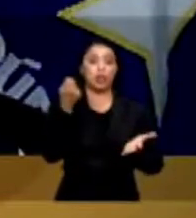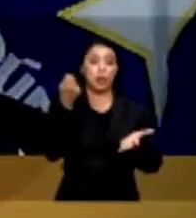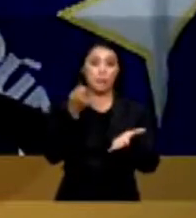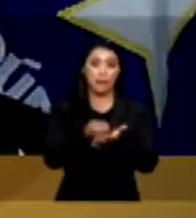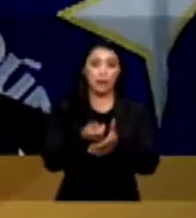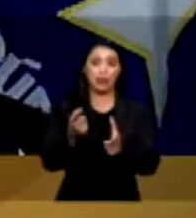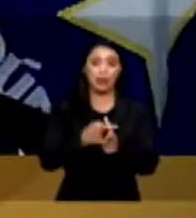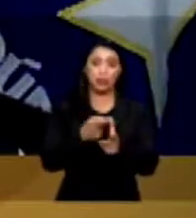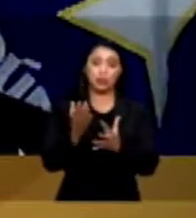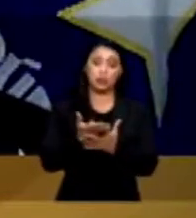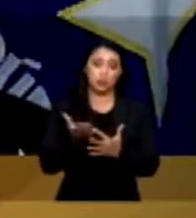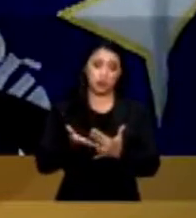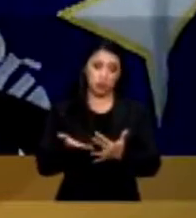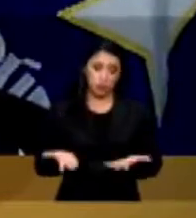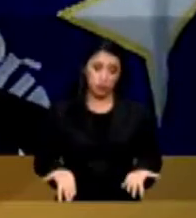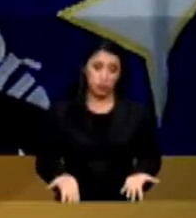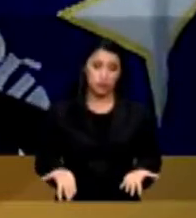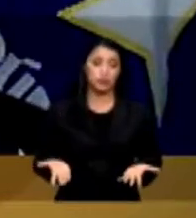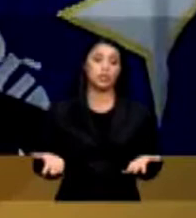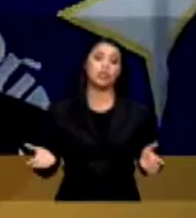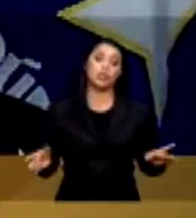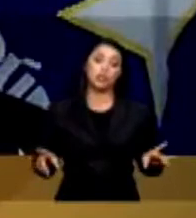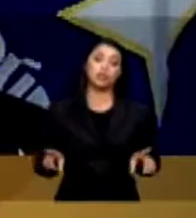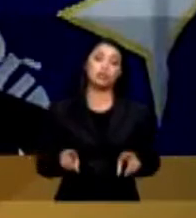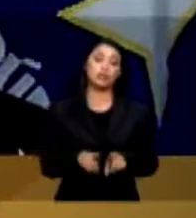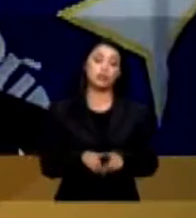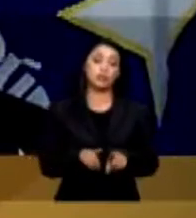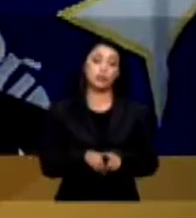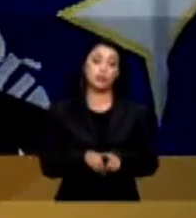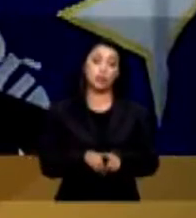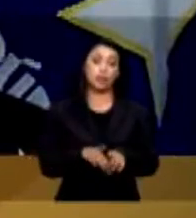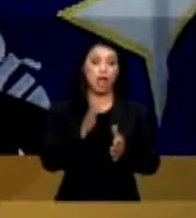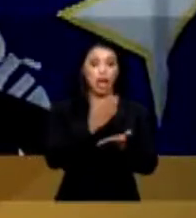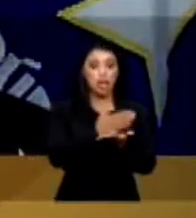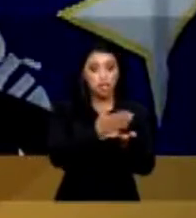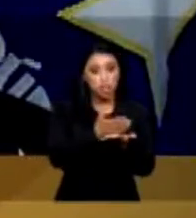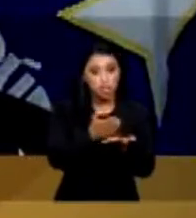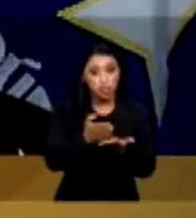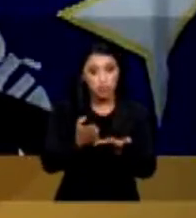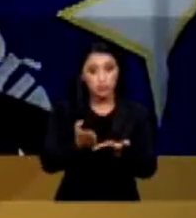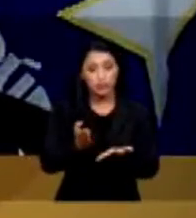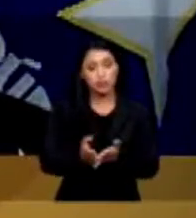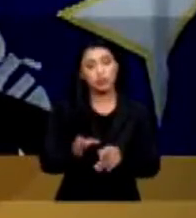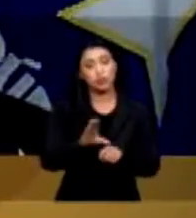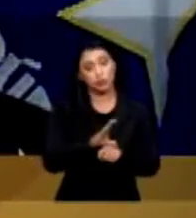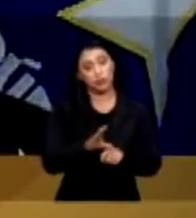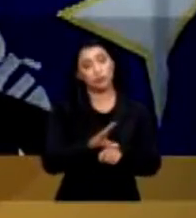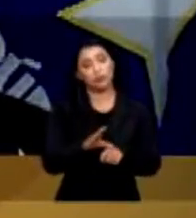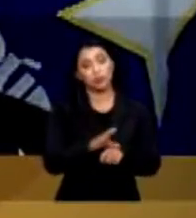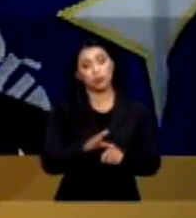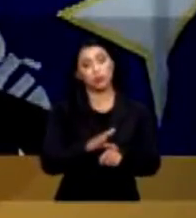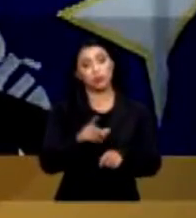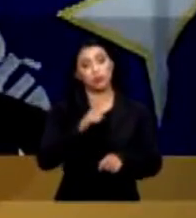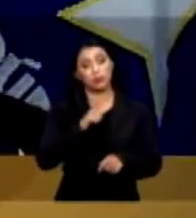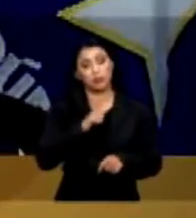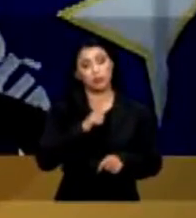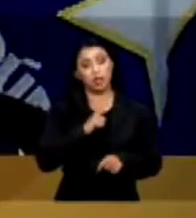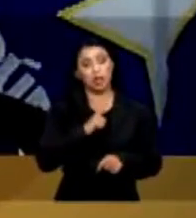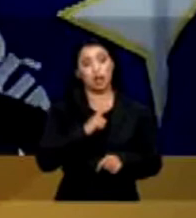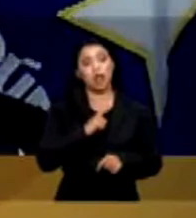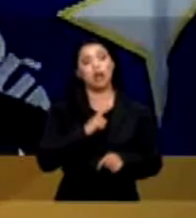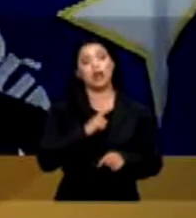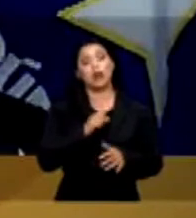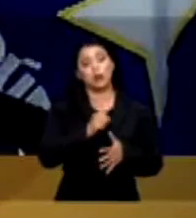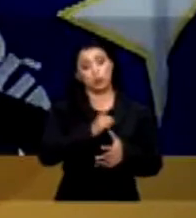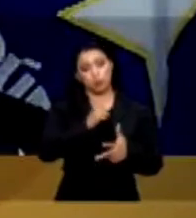respectivos precatórios. E, mediante a instituição de parcelamento, o constituinte derivado pretendeu dar ao poder